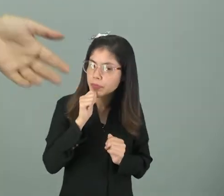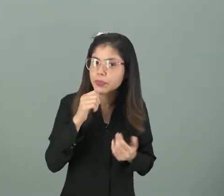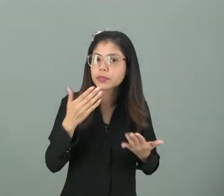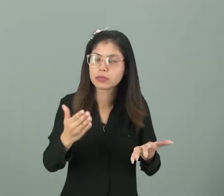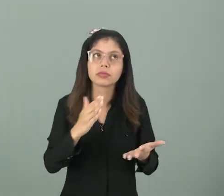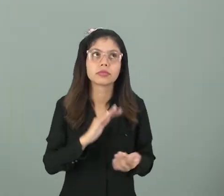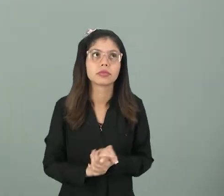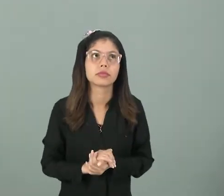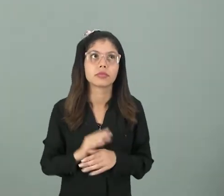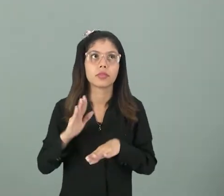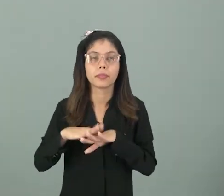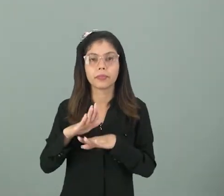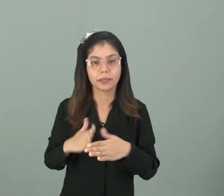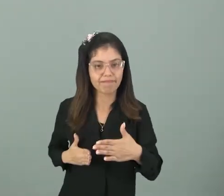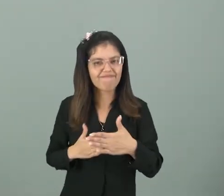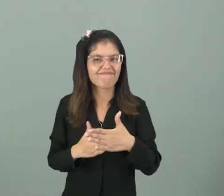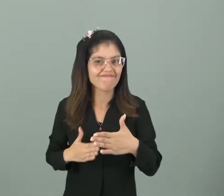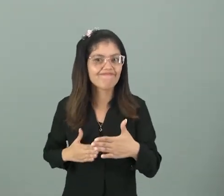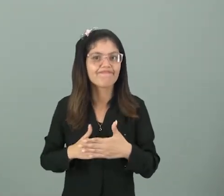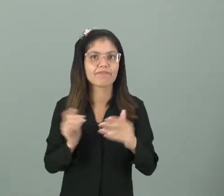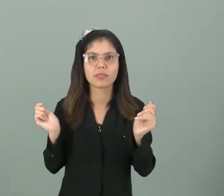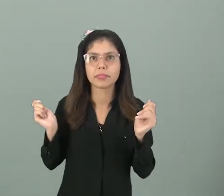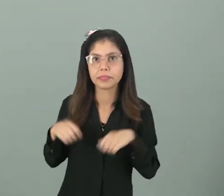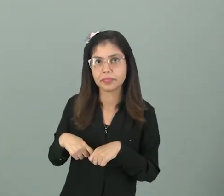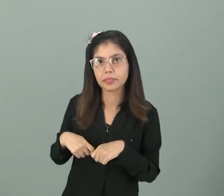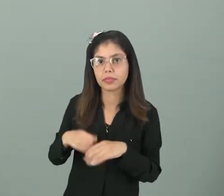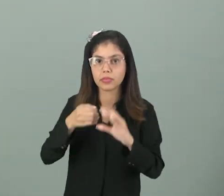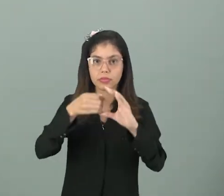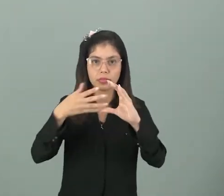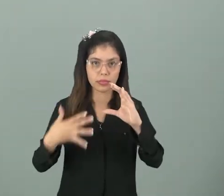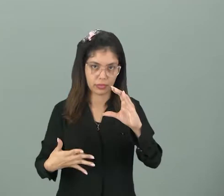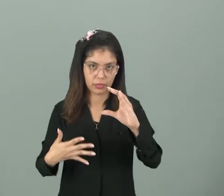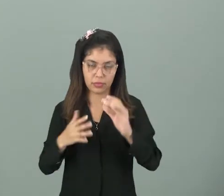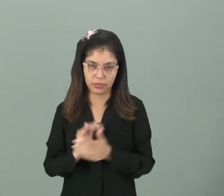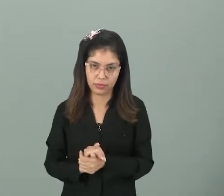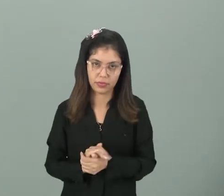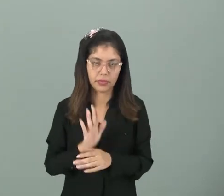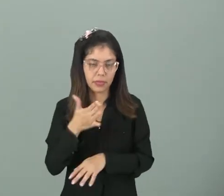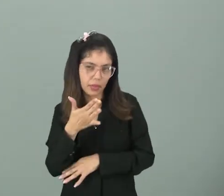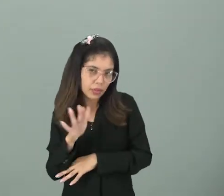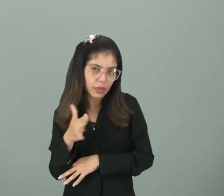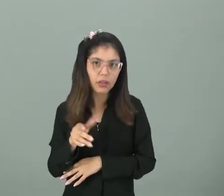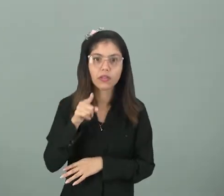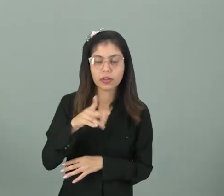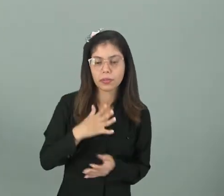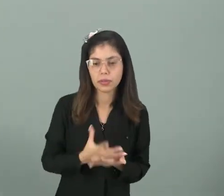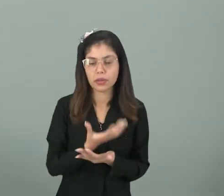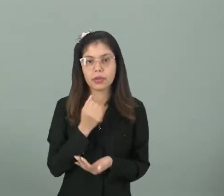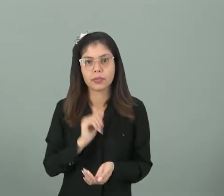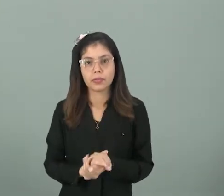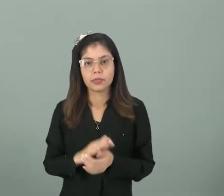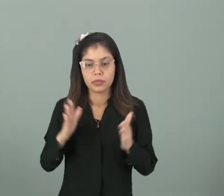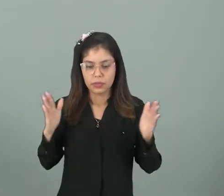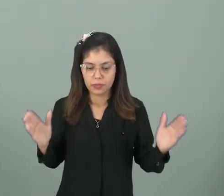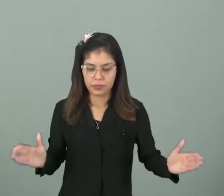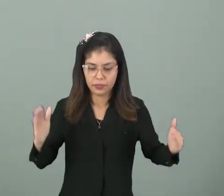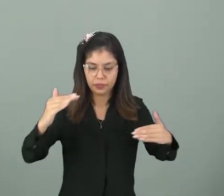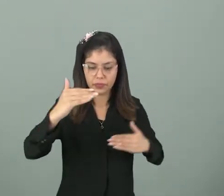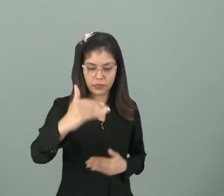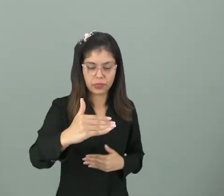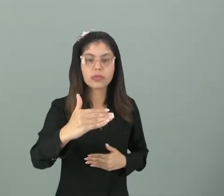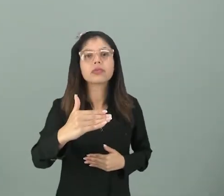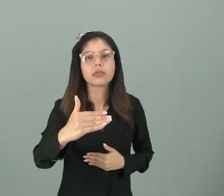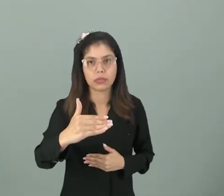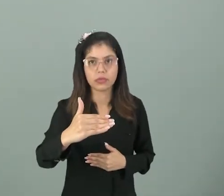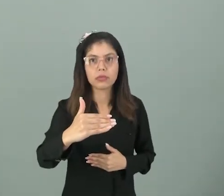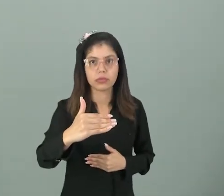assim, mais delimitada possível, é a de espécie. Seria mais ou menos você pegar uma caixa bem grande e dentro